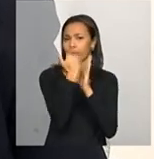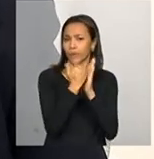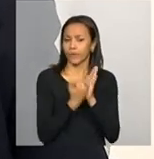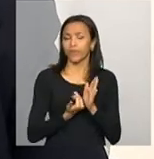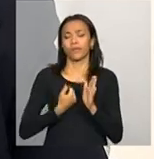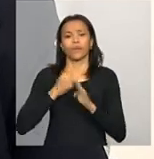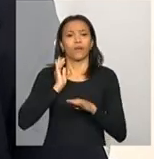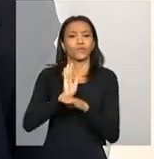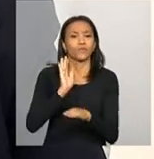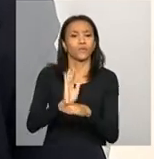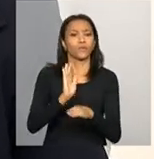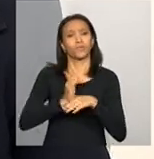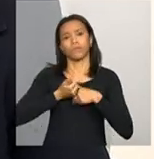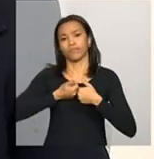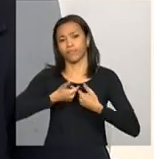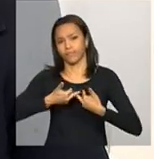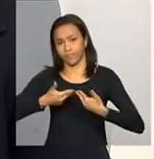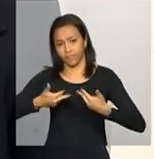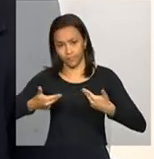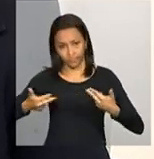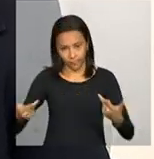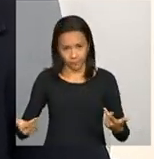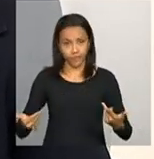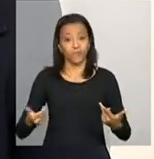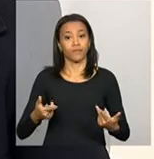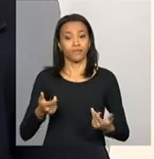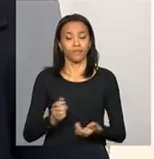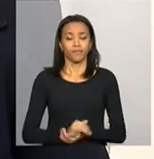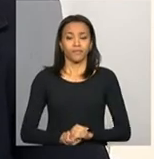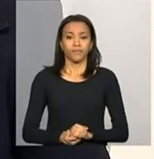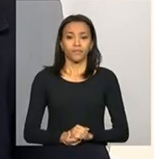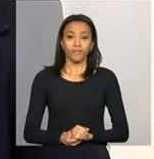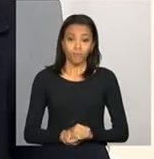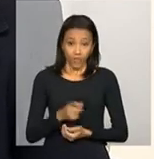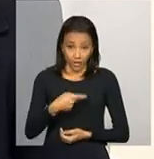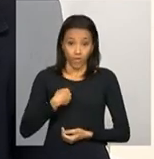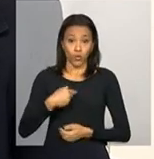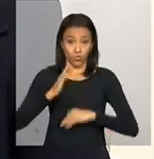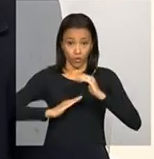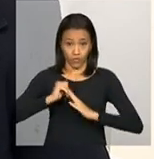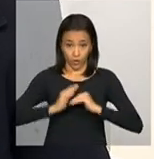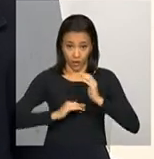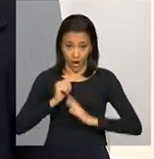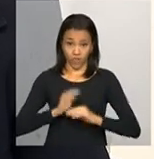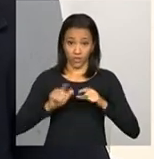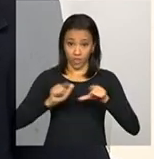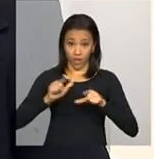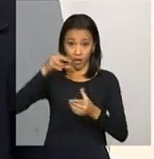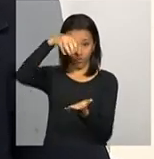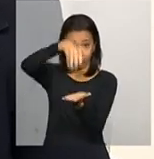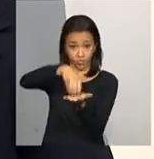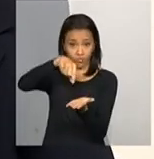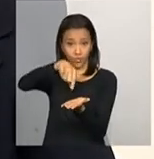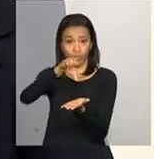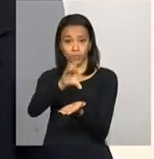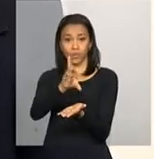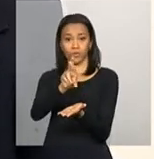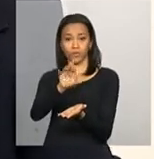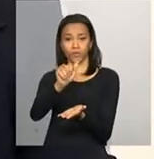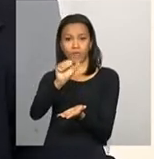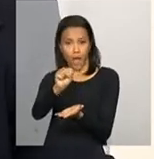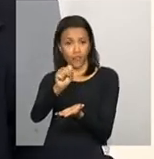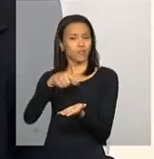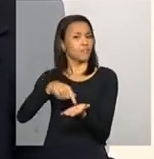dos programas vinculados a esses benefícios. Os técnicos dos CRAS, eles devem estar